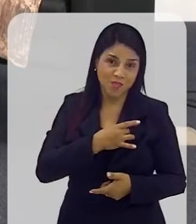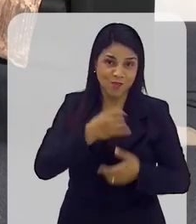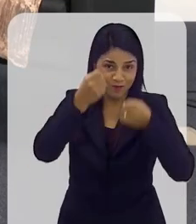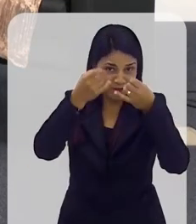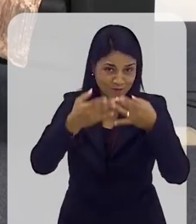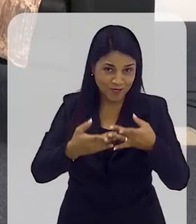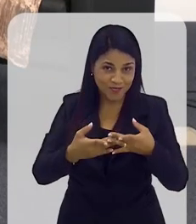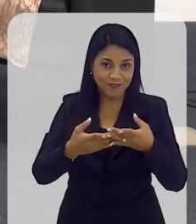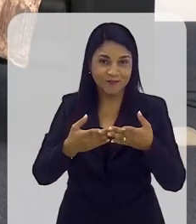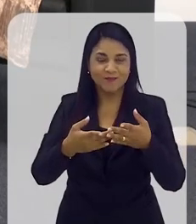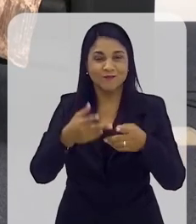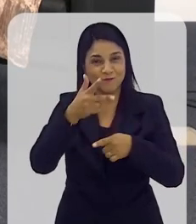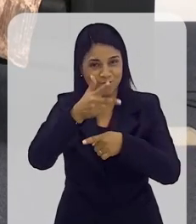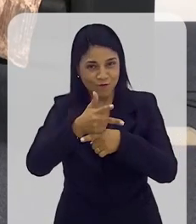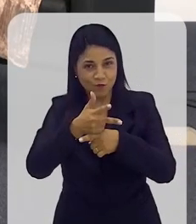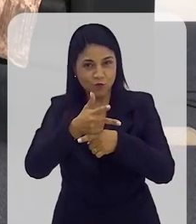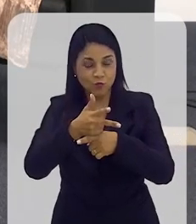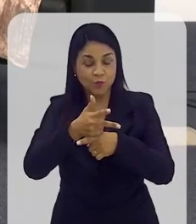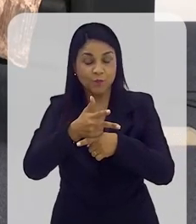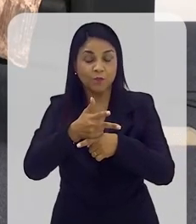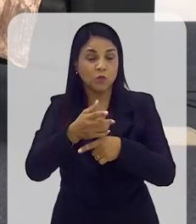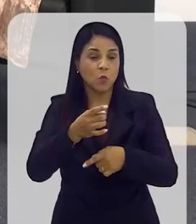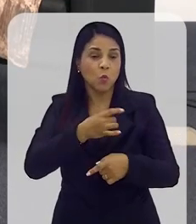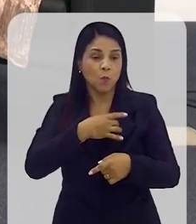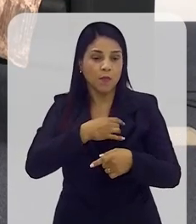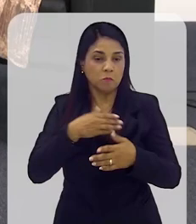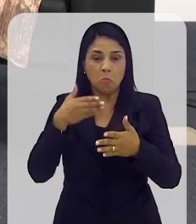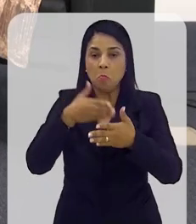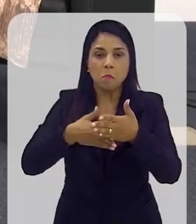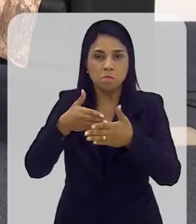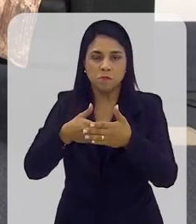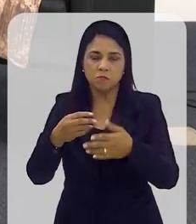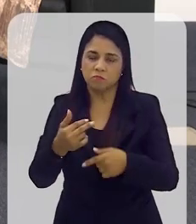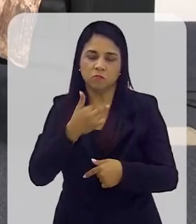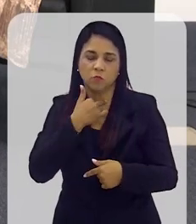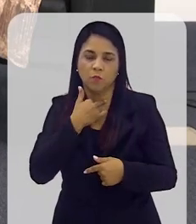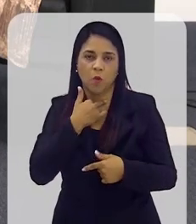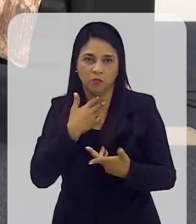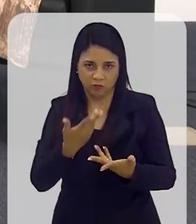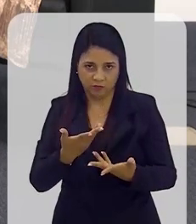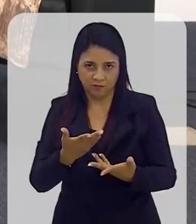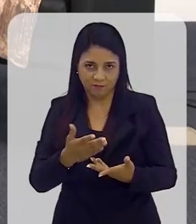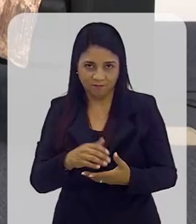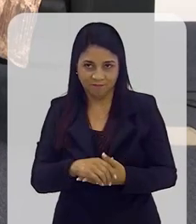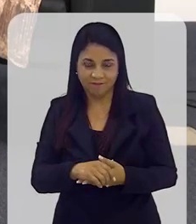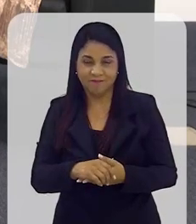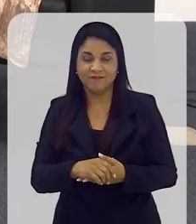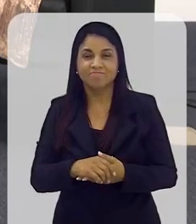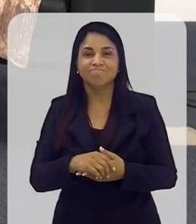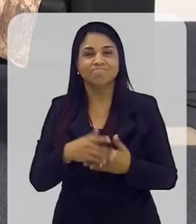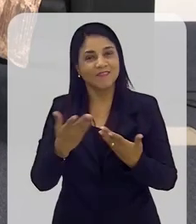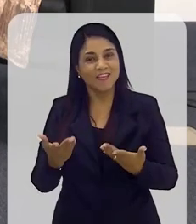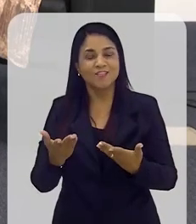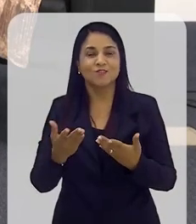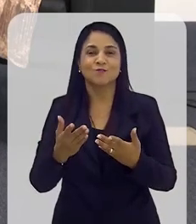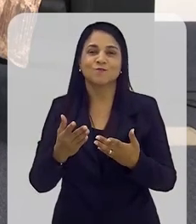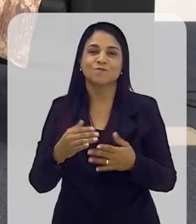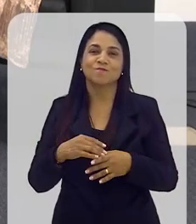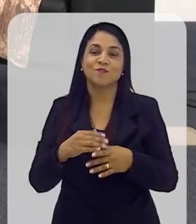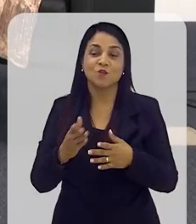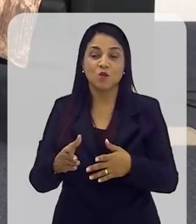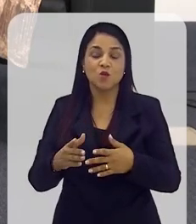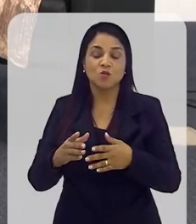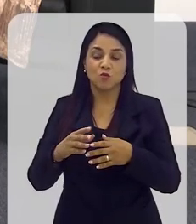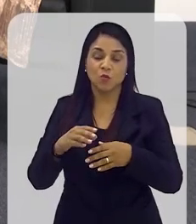aqui, né? Que o medo não pode impedir nunca a gente de chegar a algum lugar. Então, assim, para mim é esse grande legado, é o